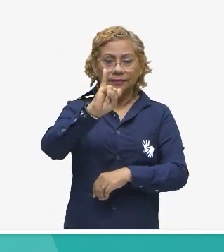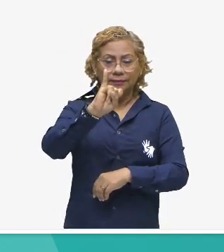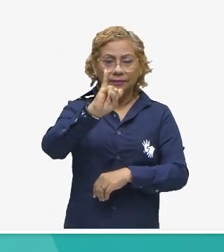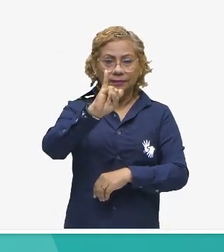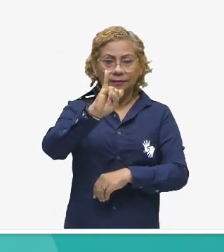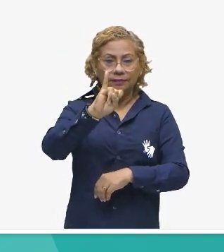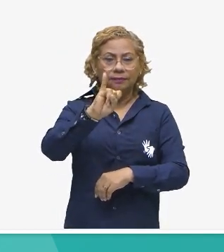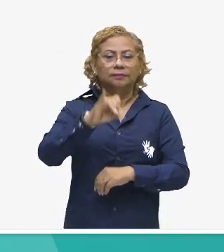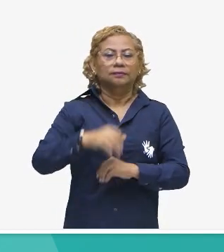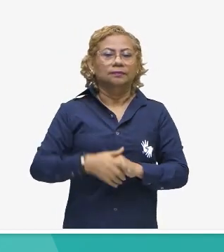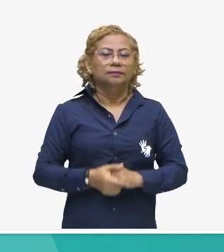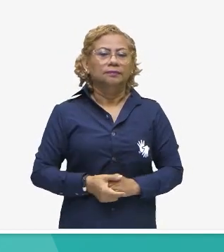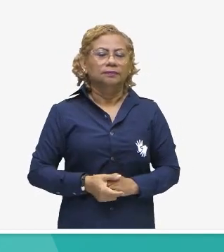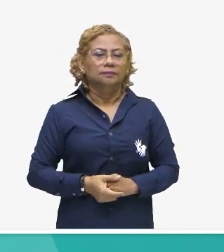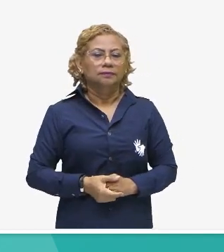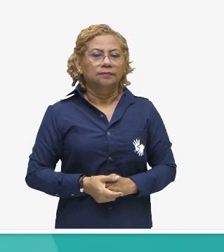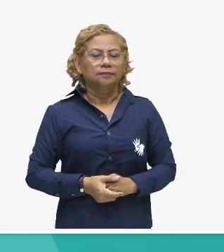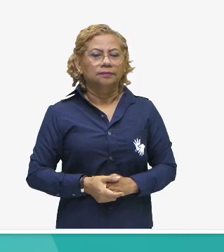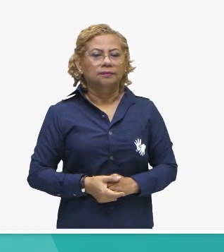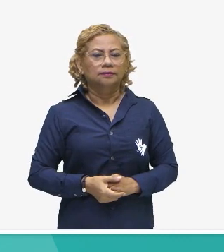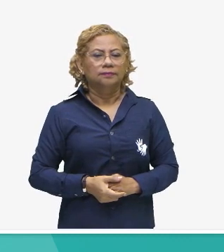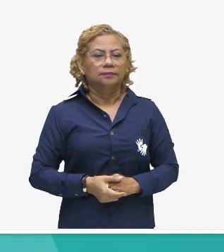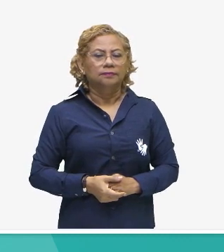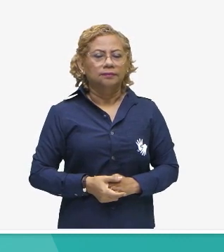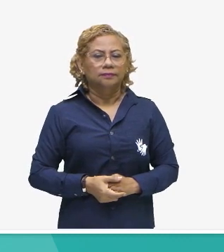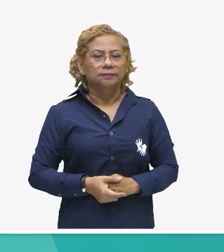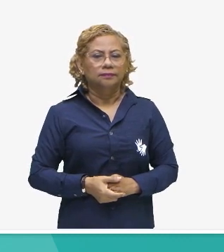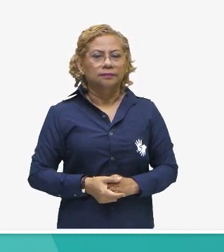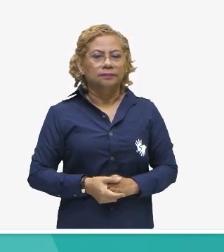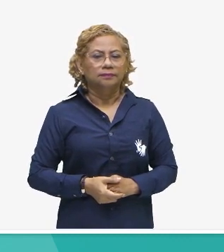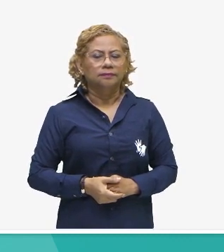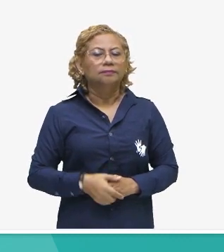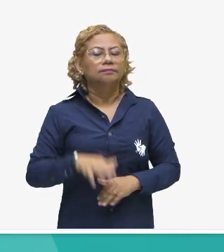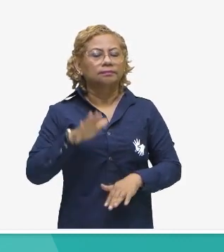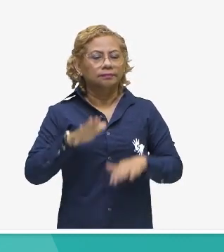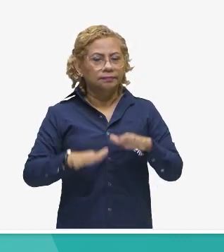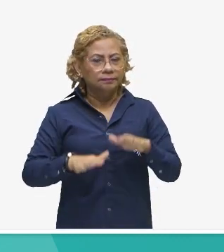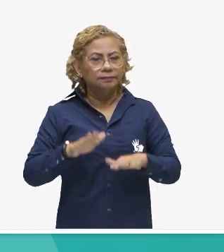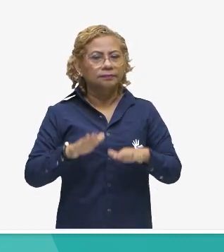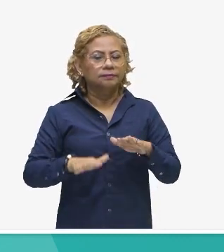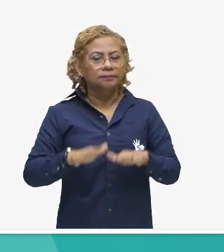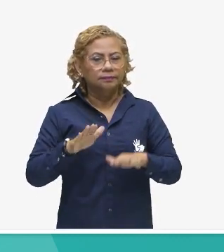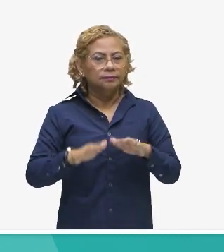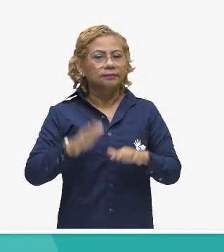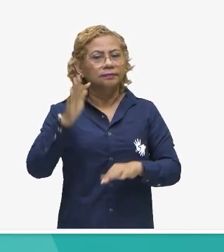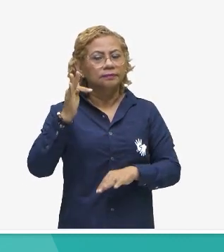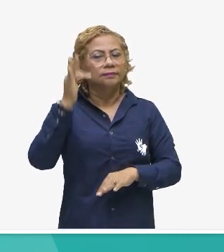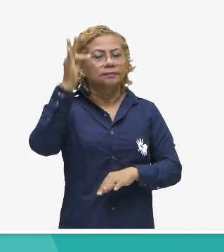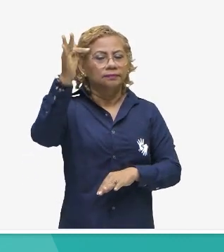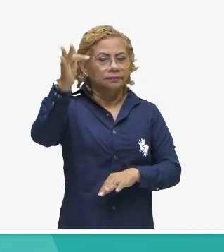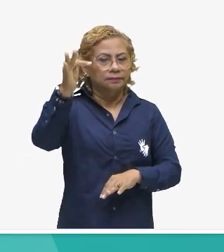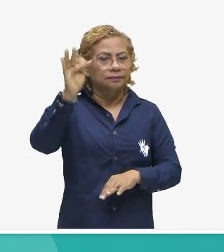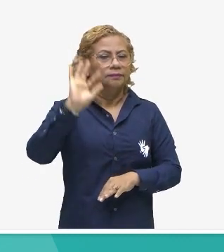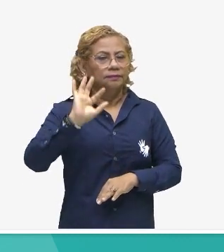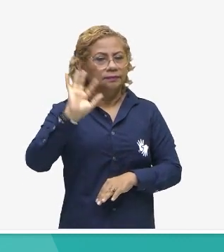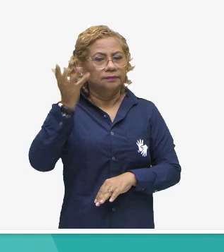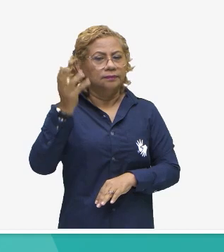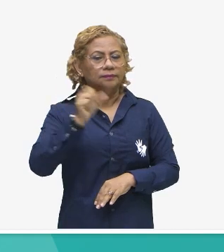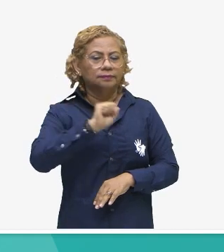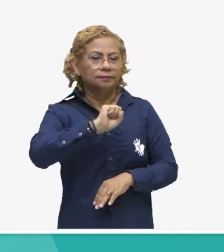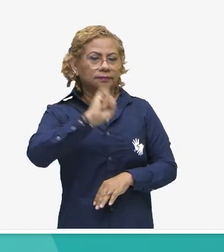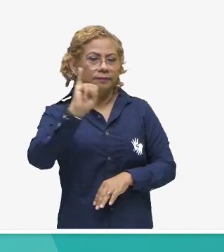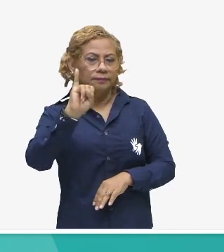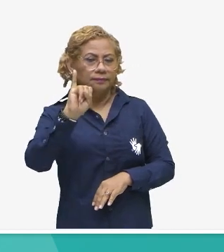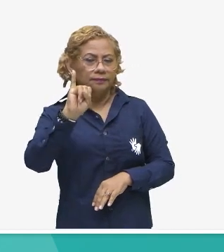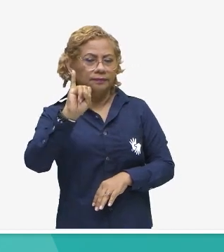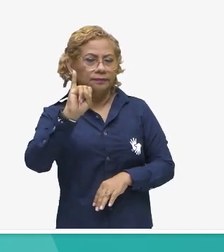tem relação com algo que já aconteceu. Se, né, por exemplo, uma condição, se